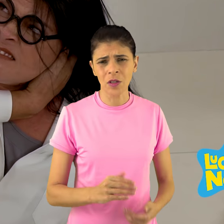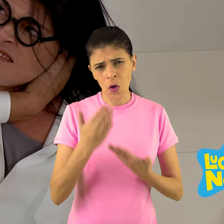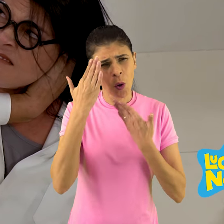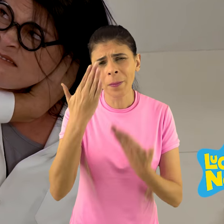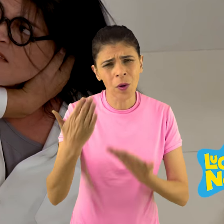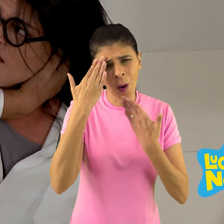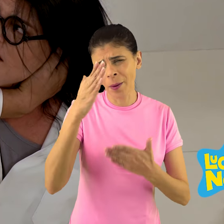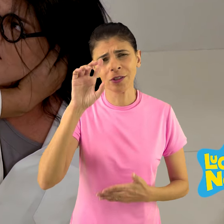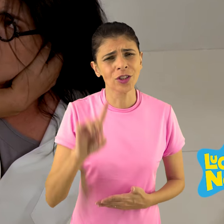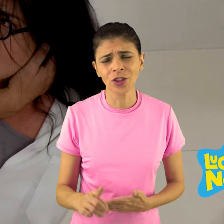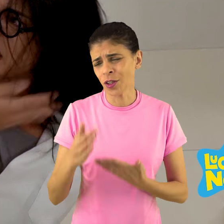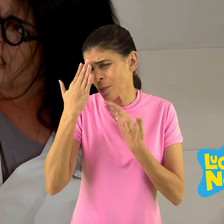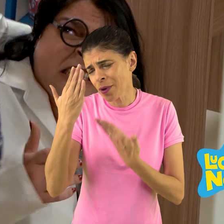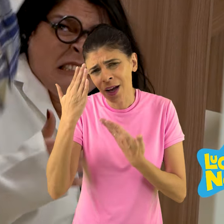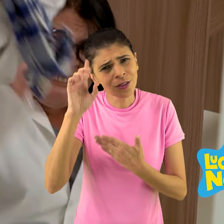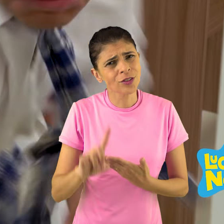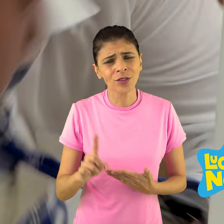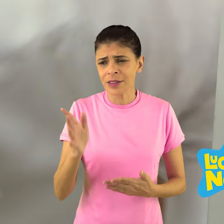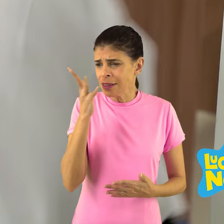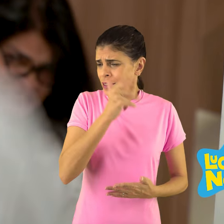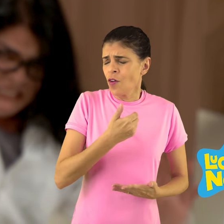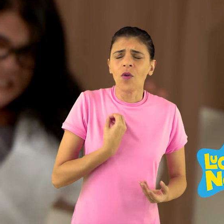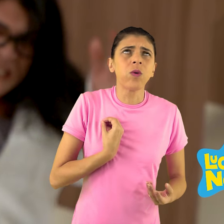Obrigado, diretora! Você salvou a gente!